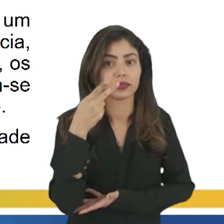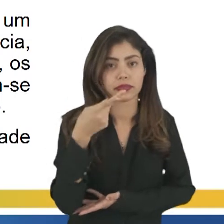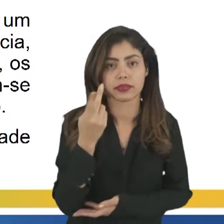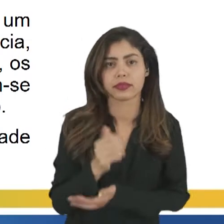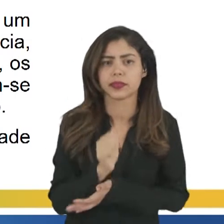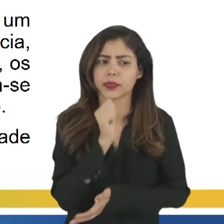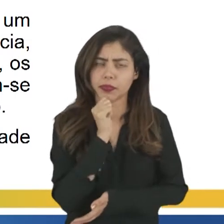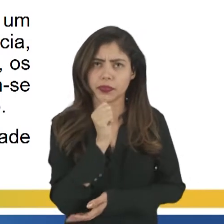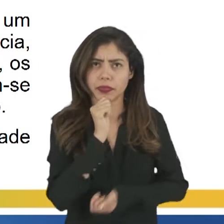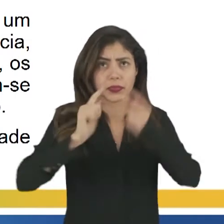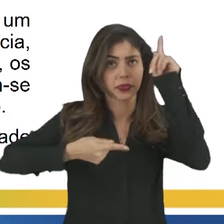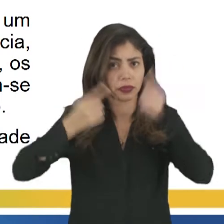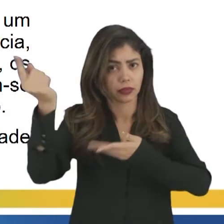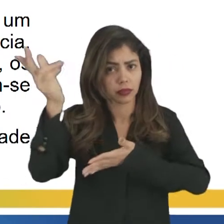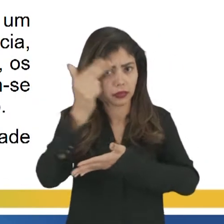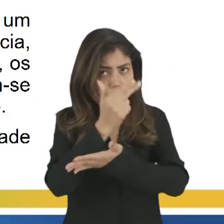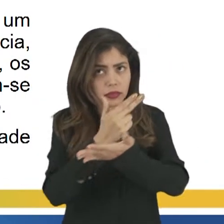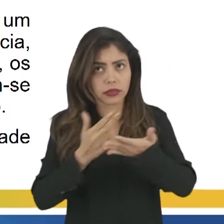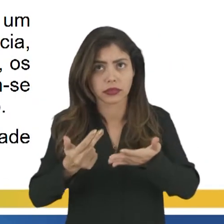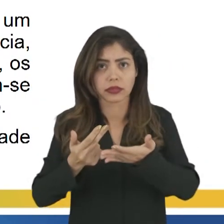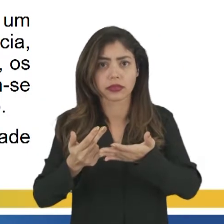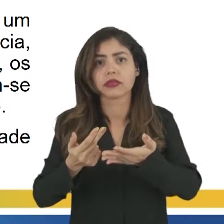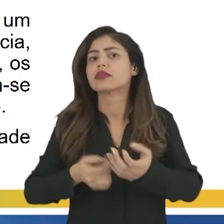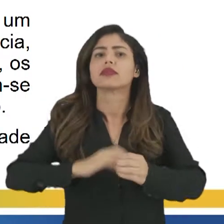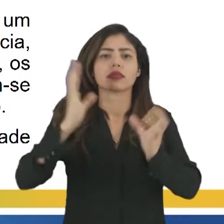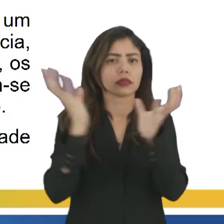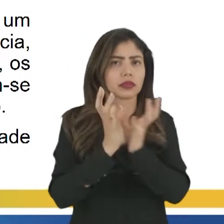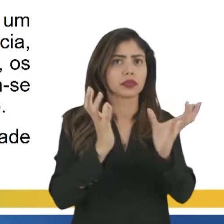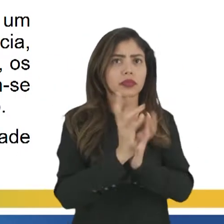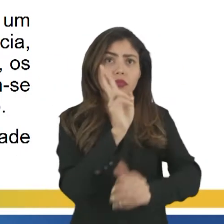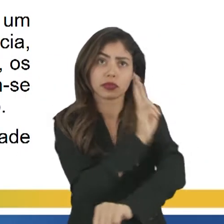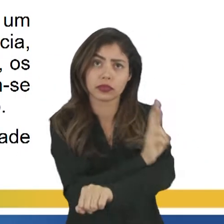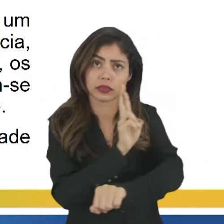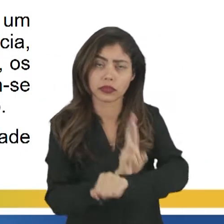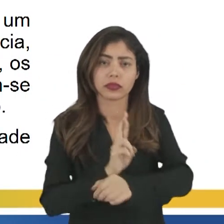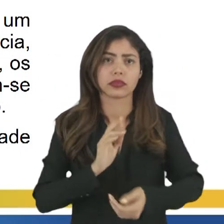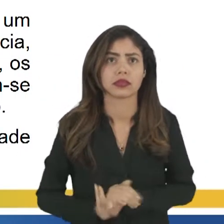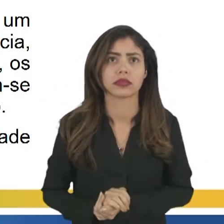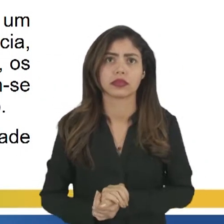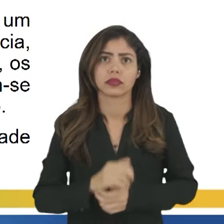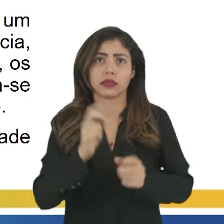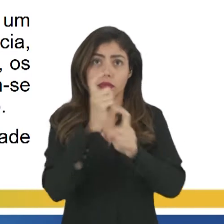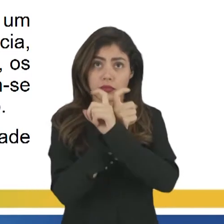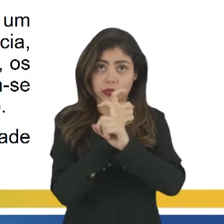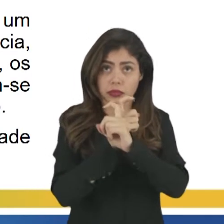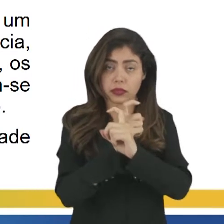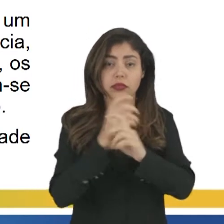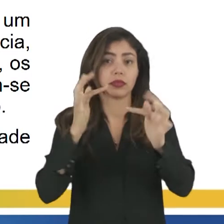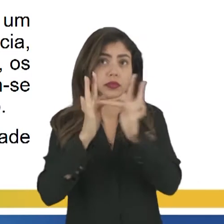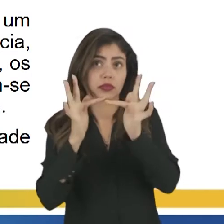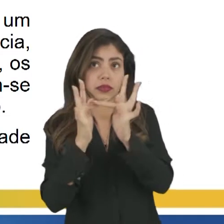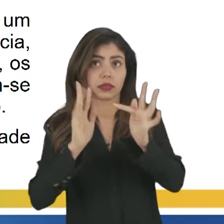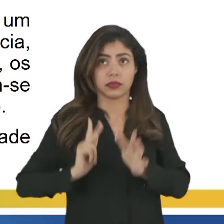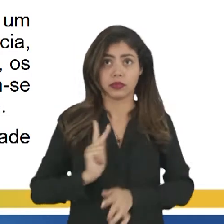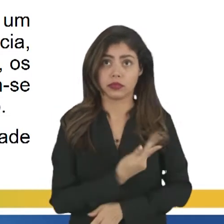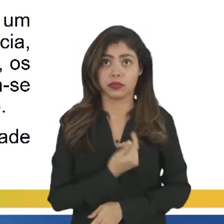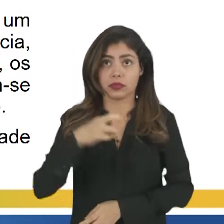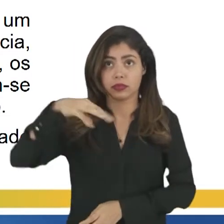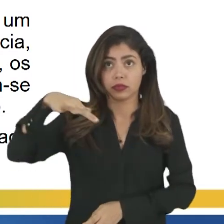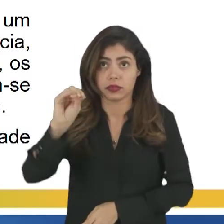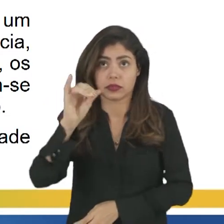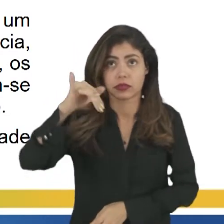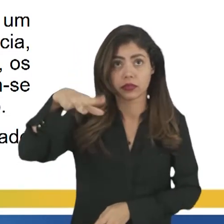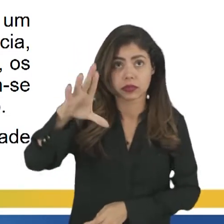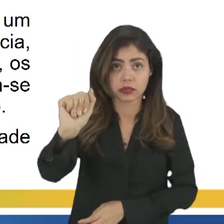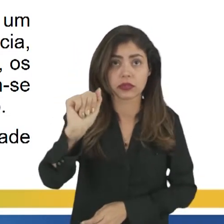costa do Mediterrâneo, por volta de 2500 a.C. No começo de sua história, desenvolveram-se sob a